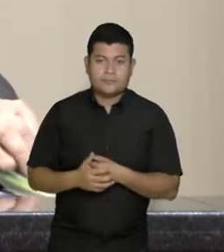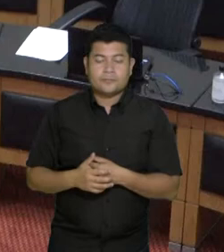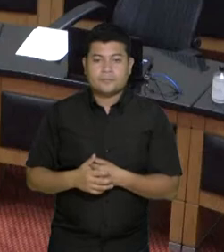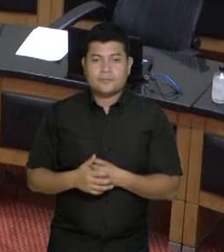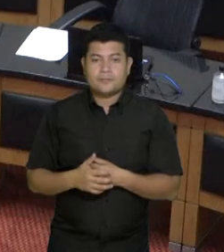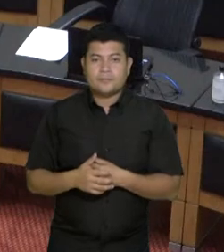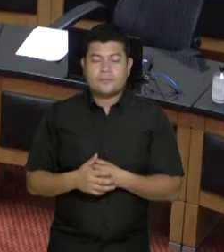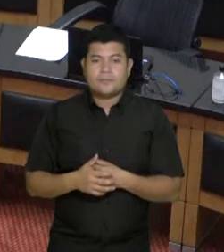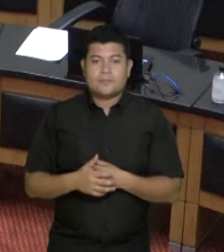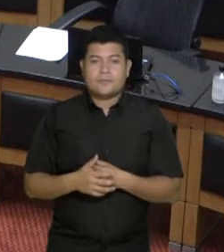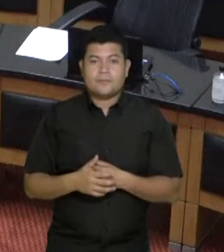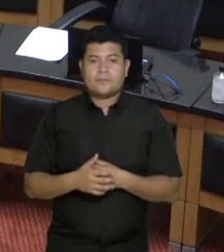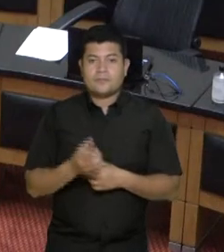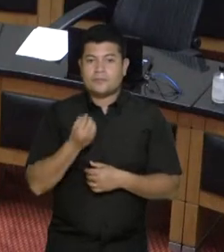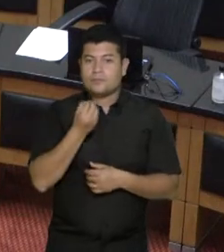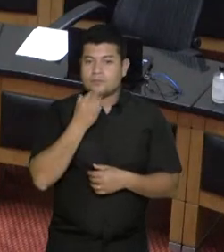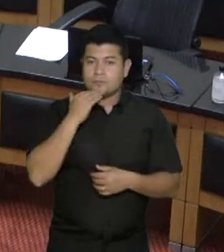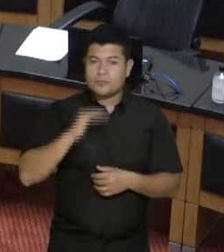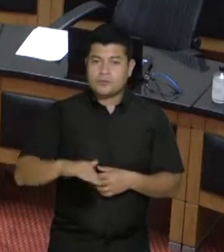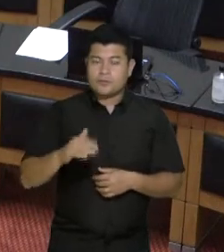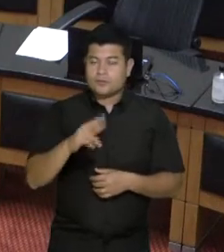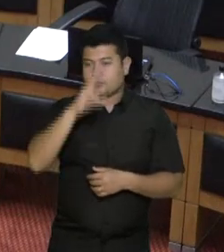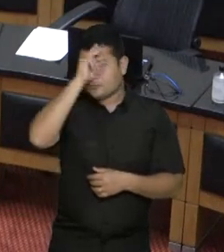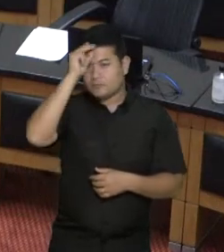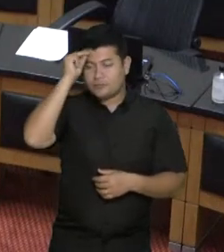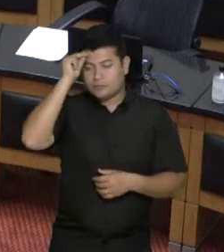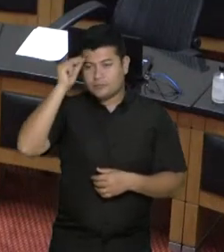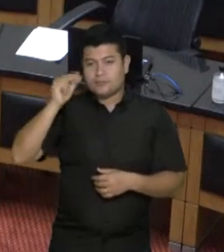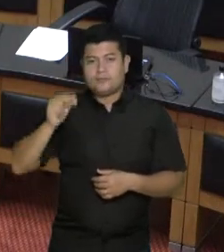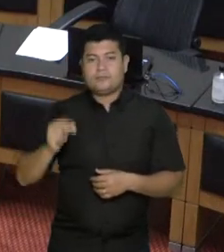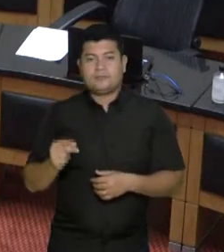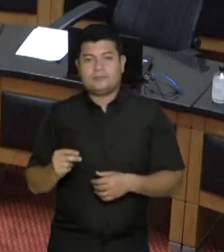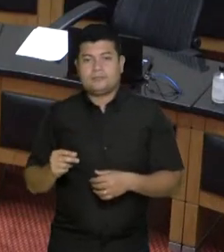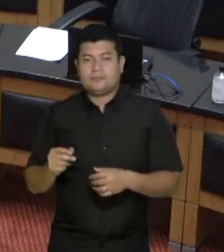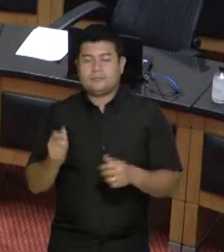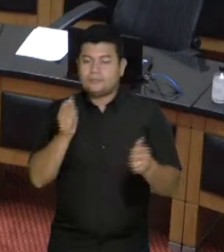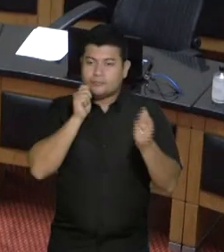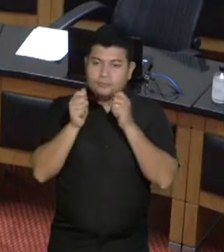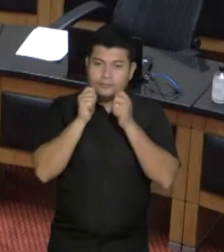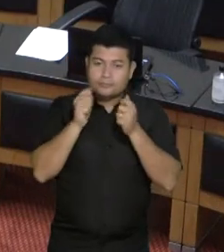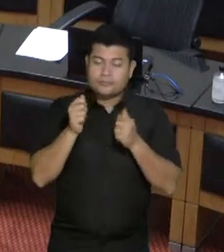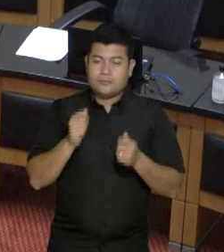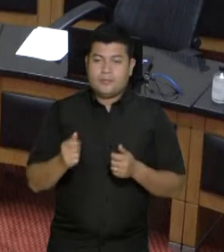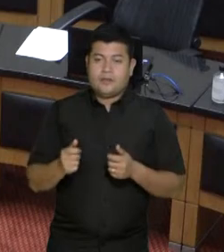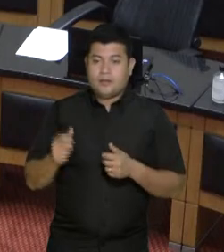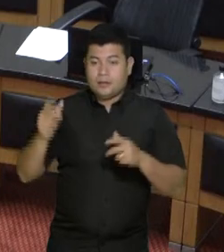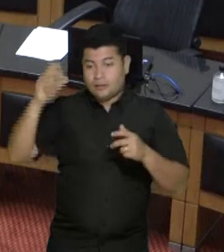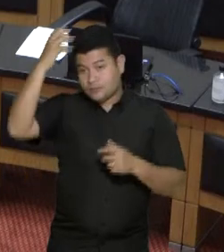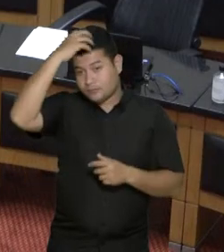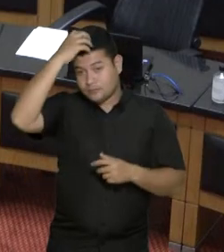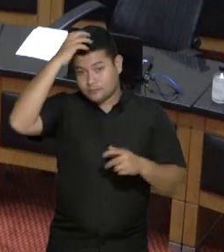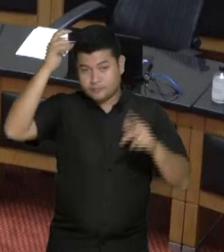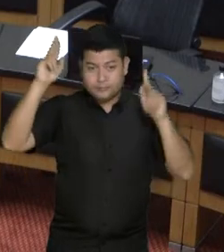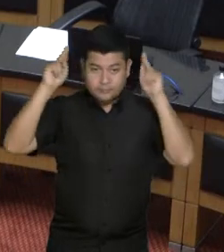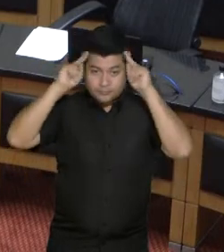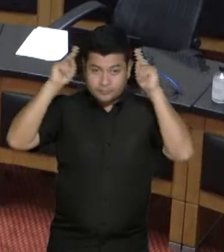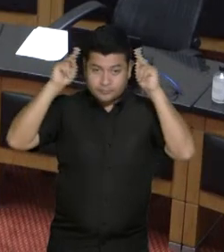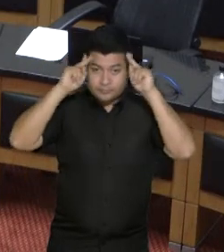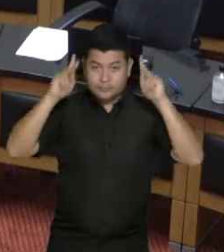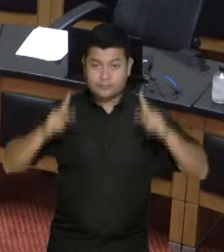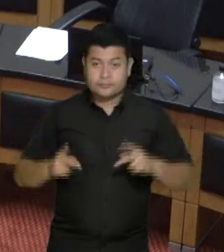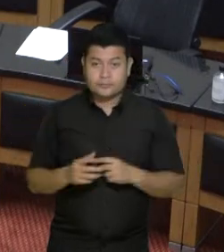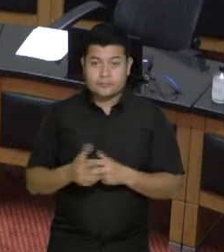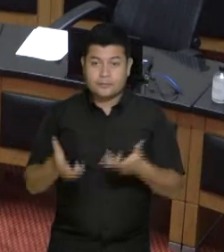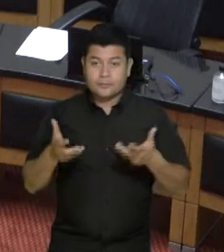presidente. Não, boa tarde, prefeita. Boa tarde, assessoria. Boa tarde, princesas, rainhas. O que eu quero é só parabenizar